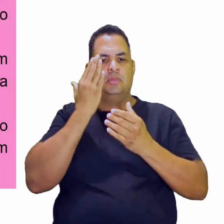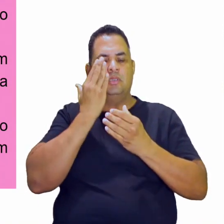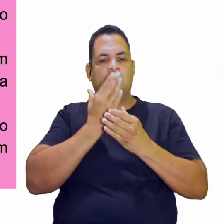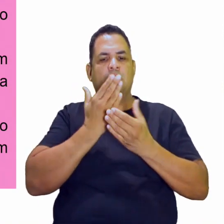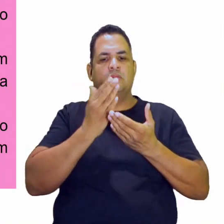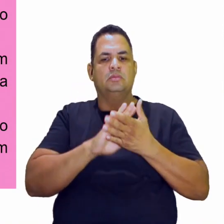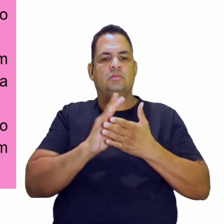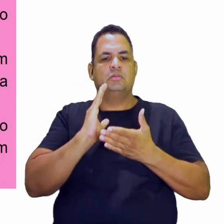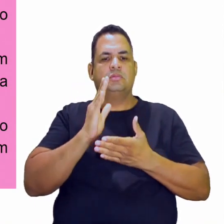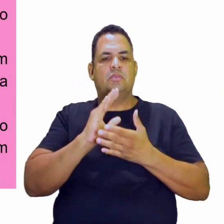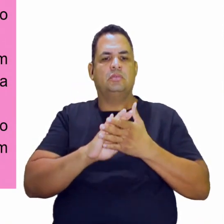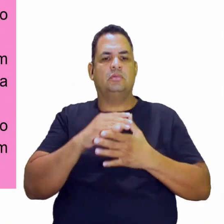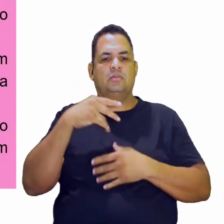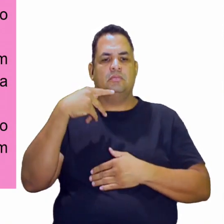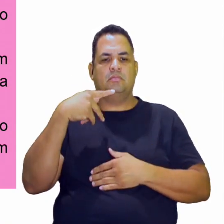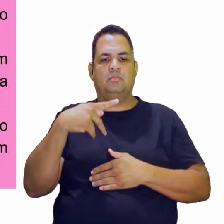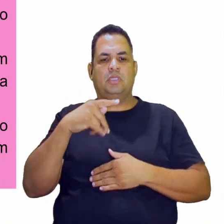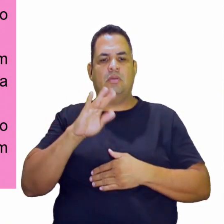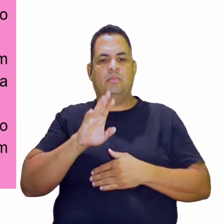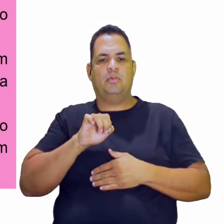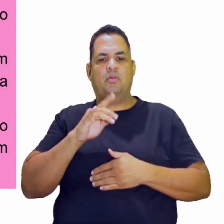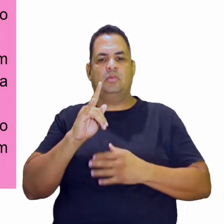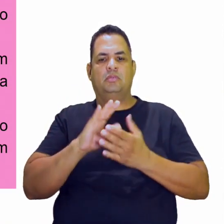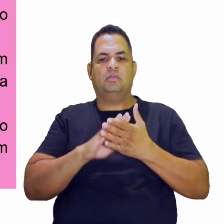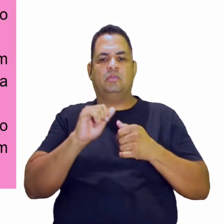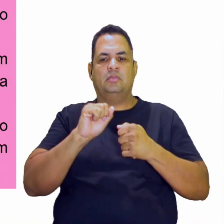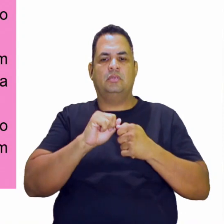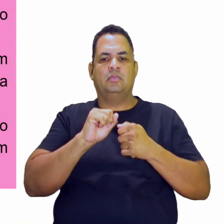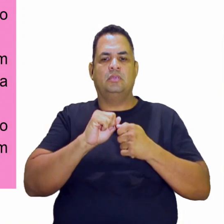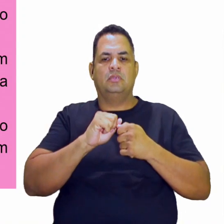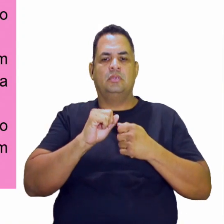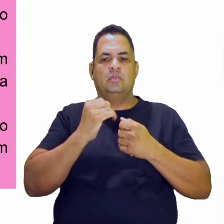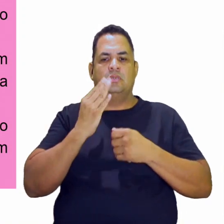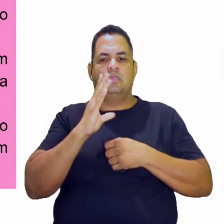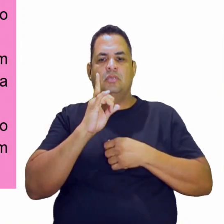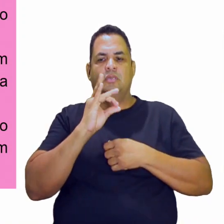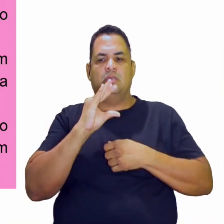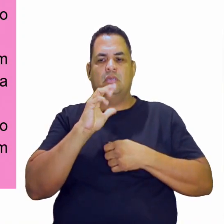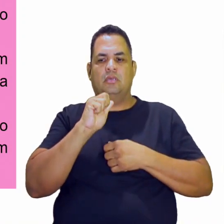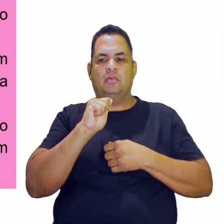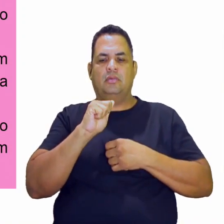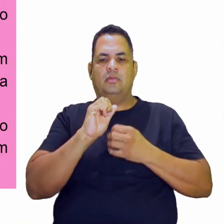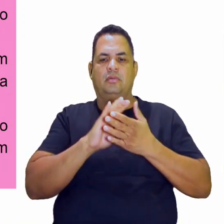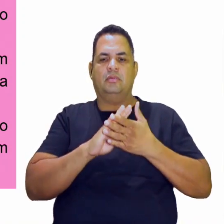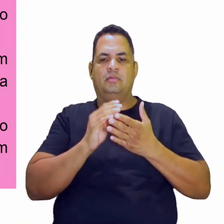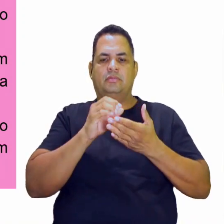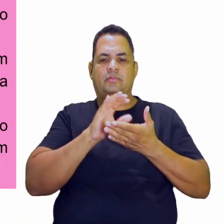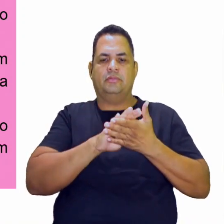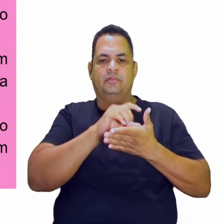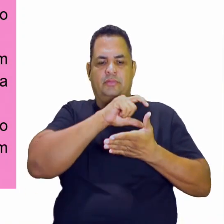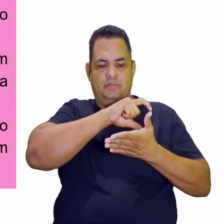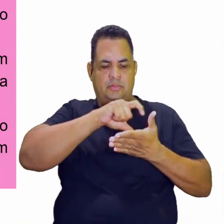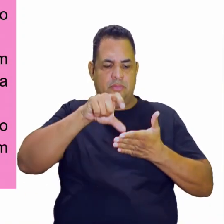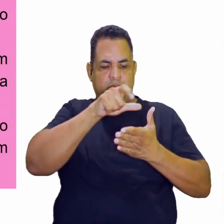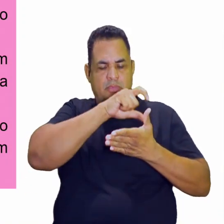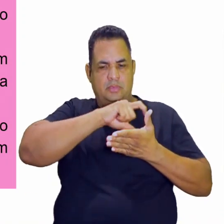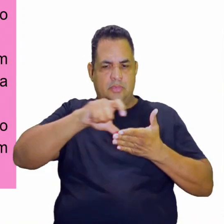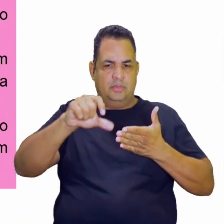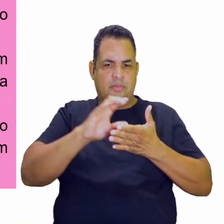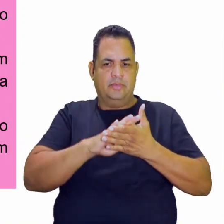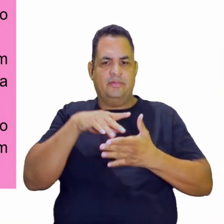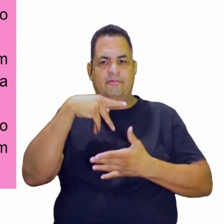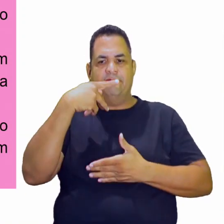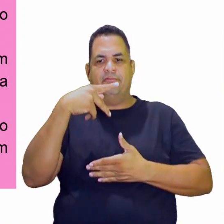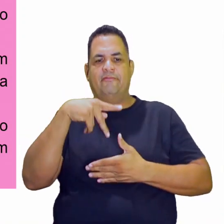essas ferramentas muito bem, fazer catalografar, né, fazer a ficha catalográfica da obra,